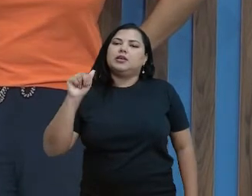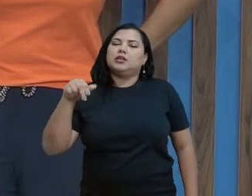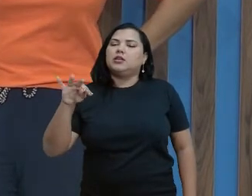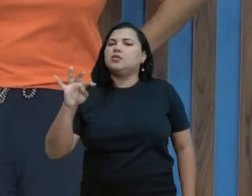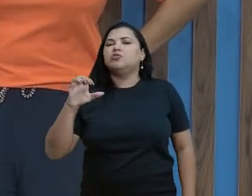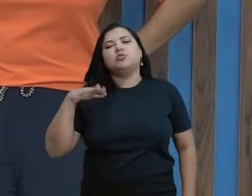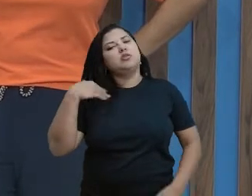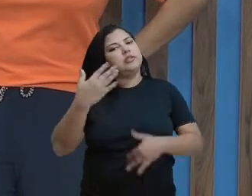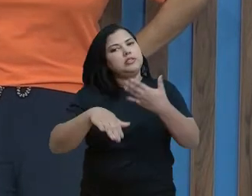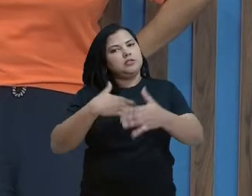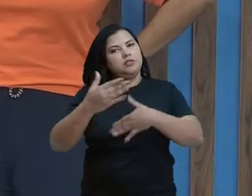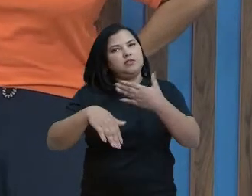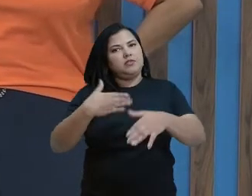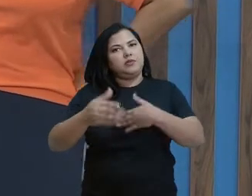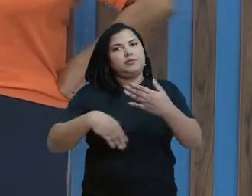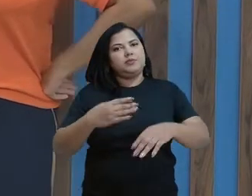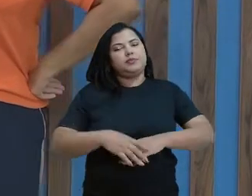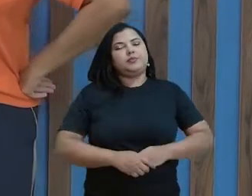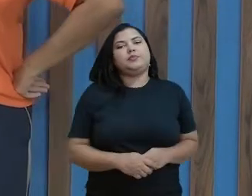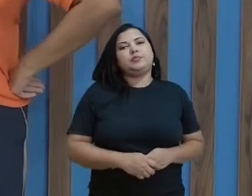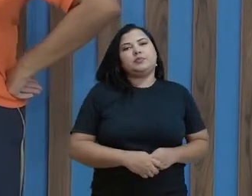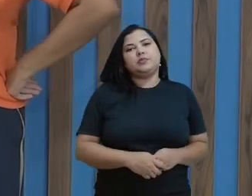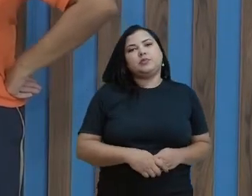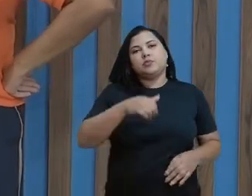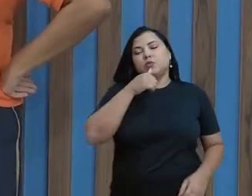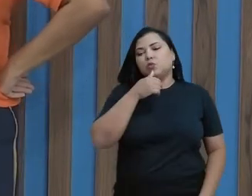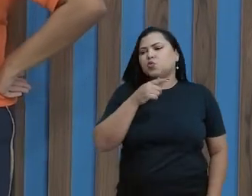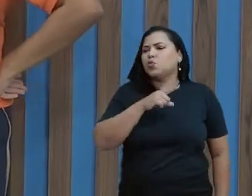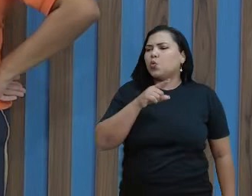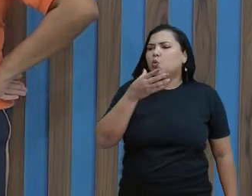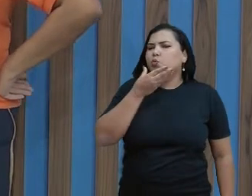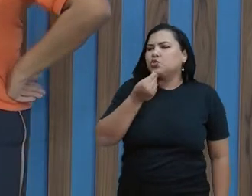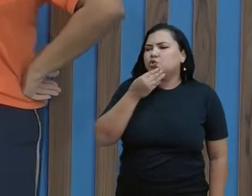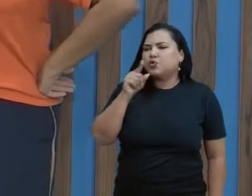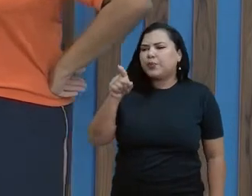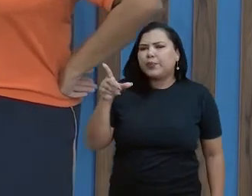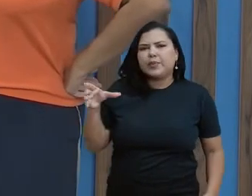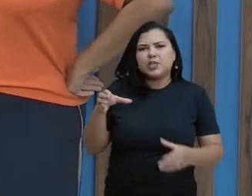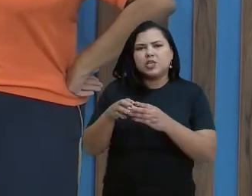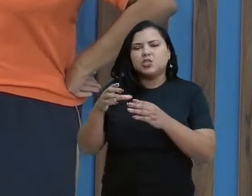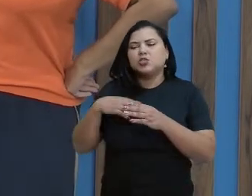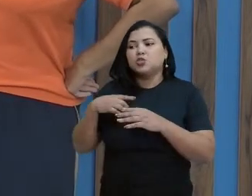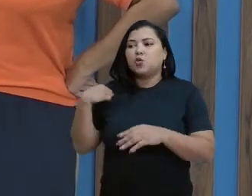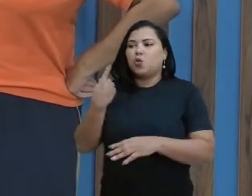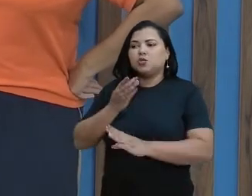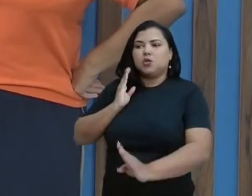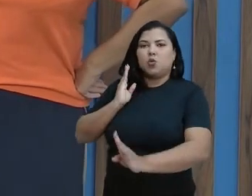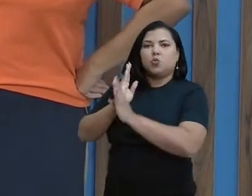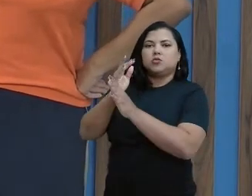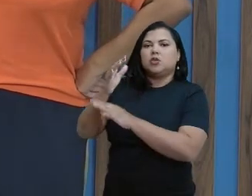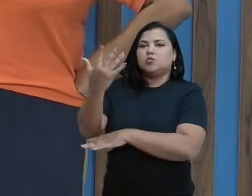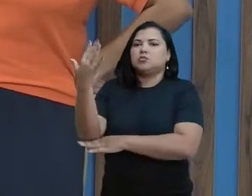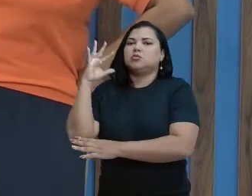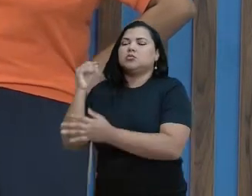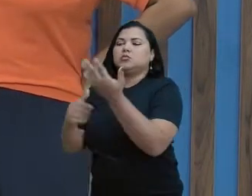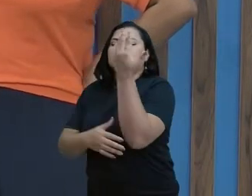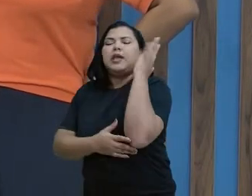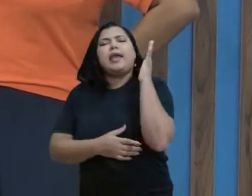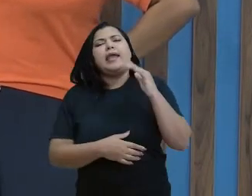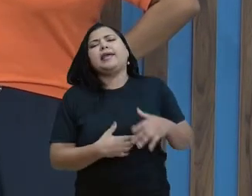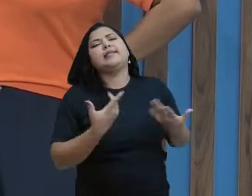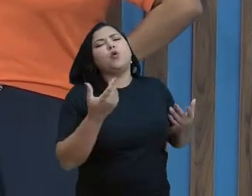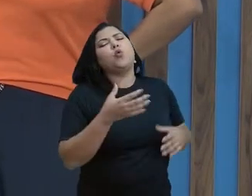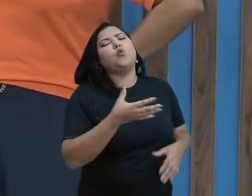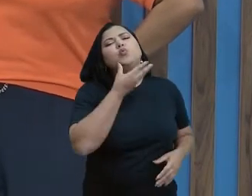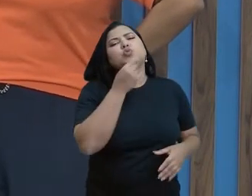assim sucessivamente, aqui, ó. Os meninos que foram encontrados na mata, então esses meninos foram